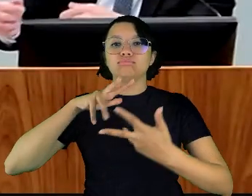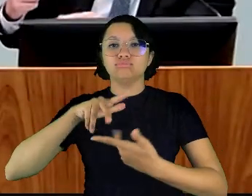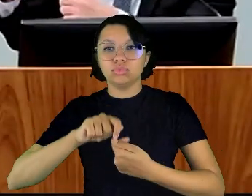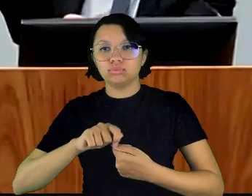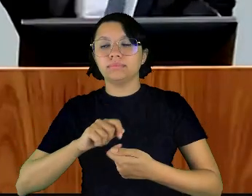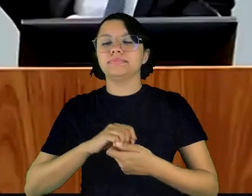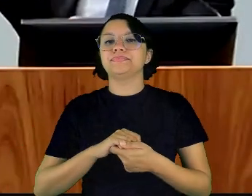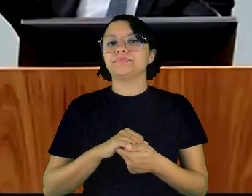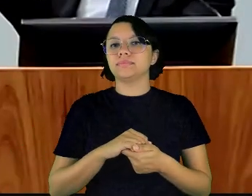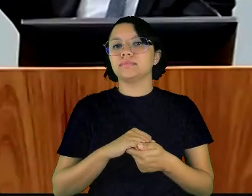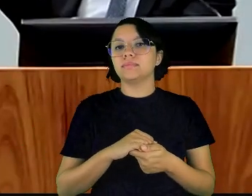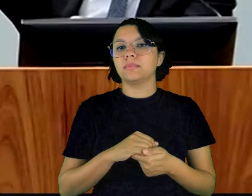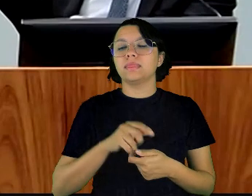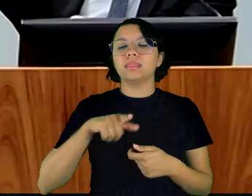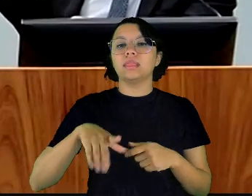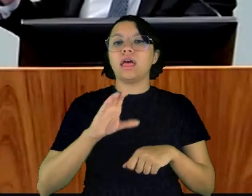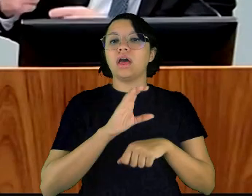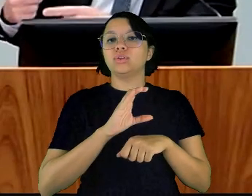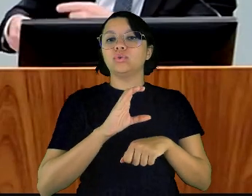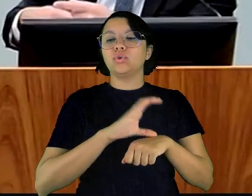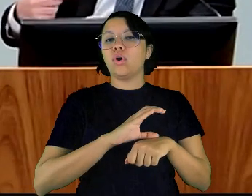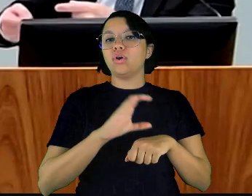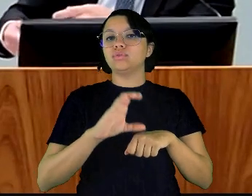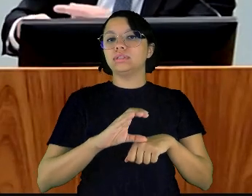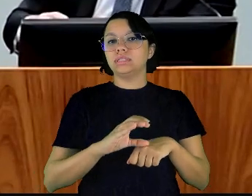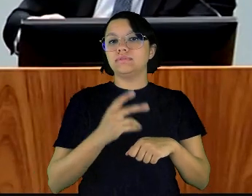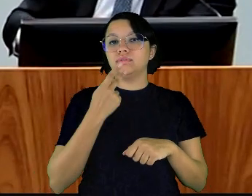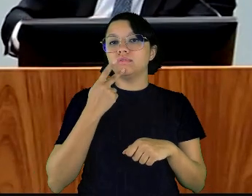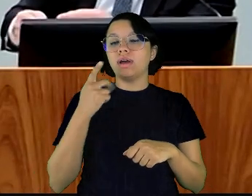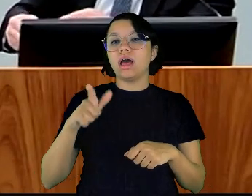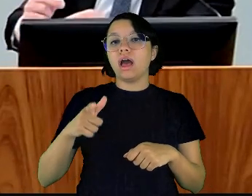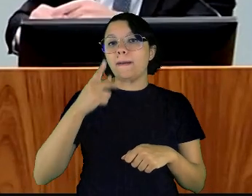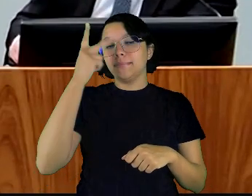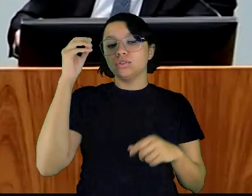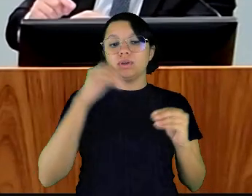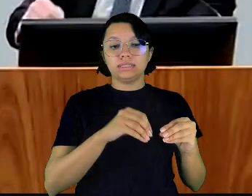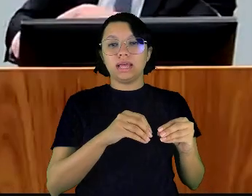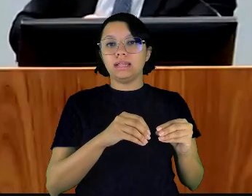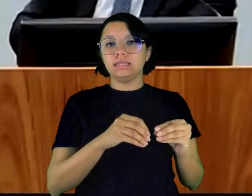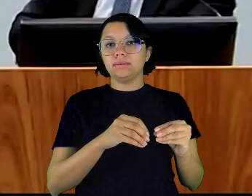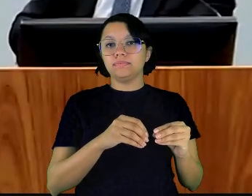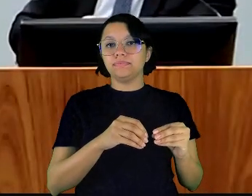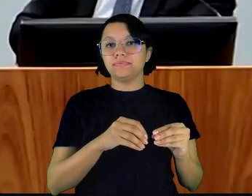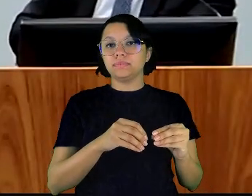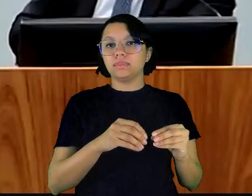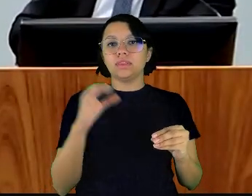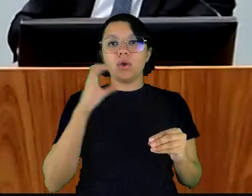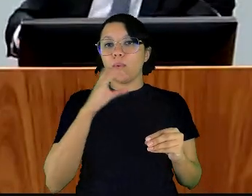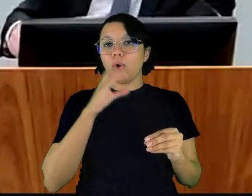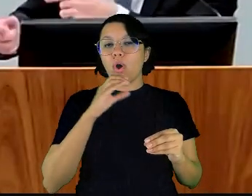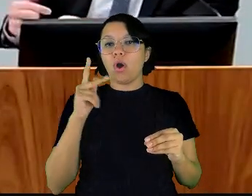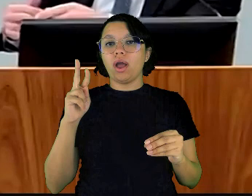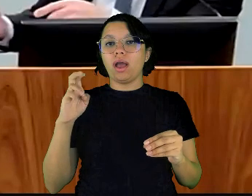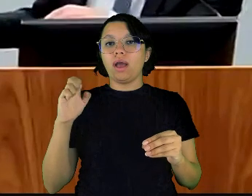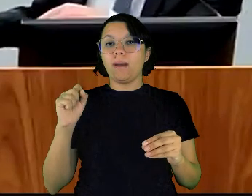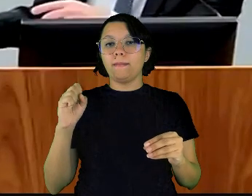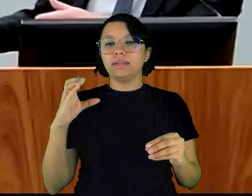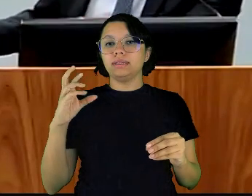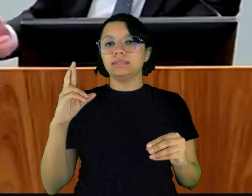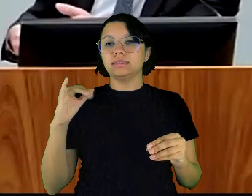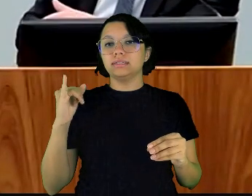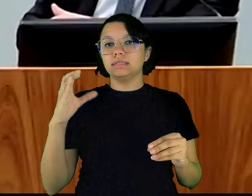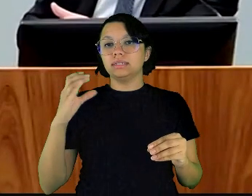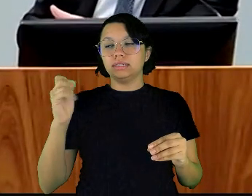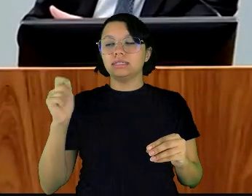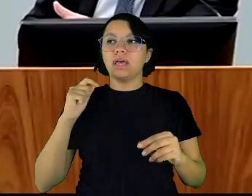e lá no Código Civil dizia que quem está em incapacidade absoluta não corre a prescrição. Só que aí, depois da